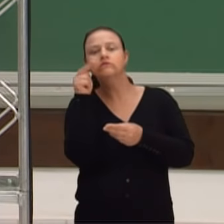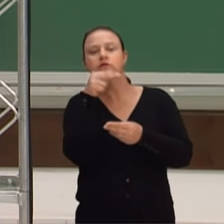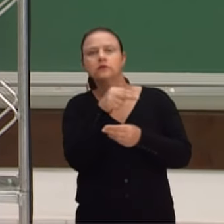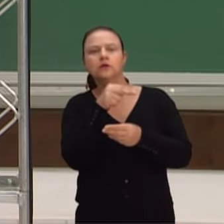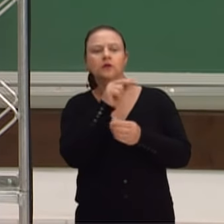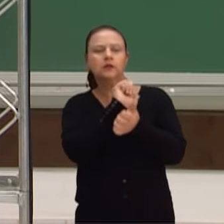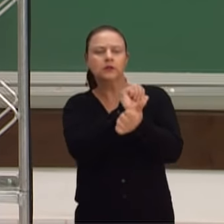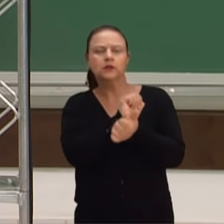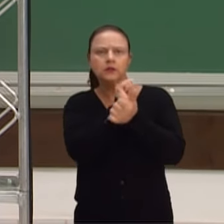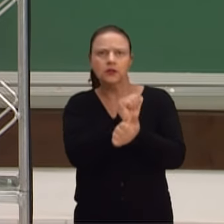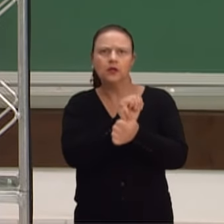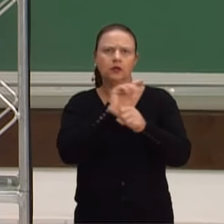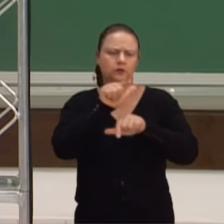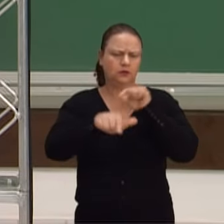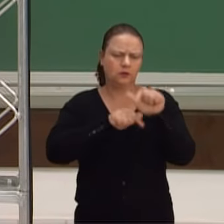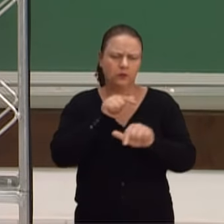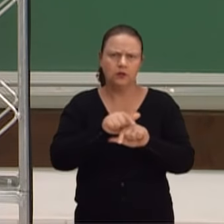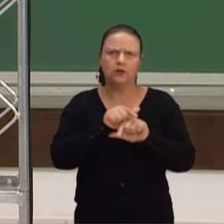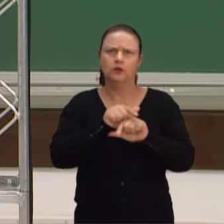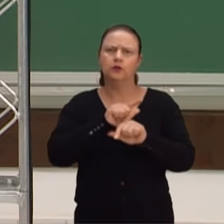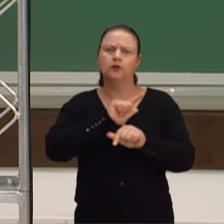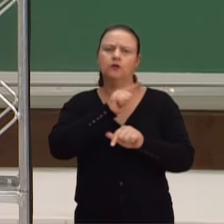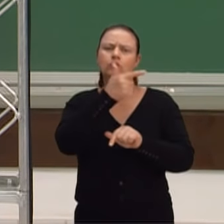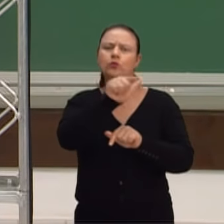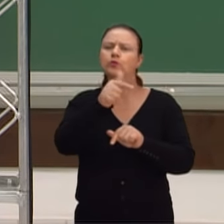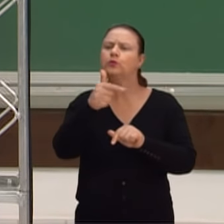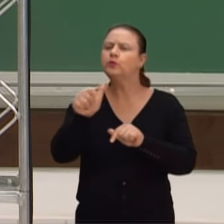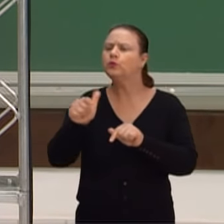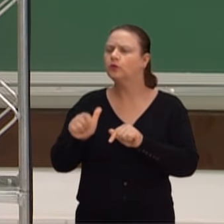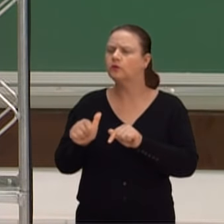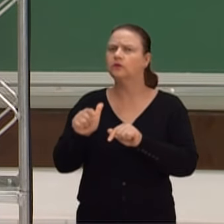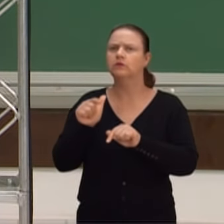outras funções além da função rural, vamos começar.